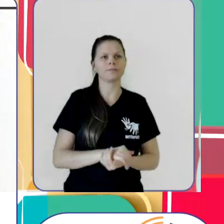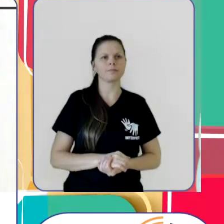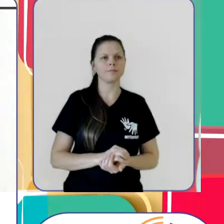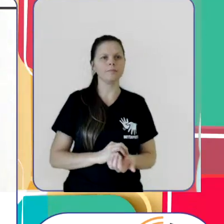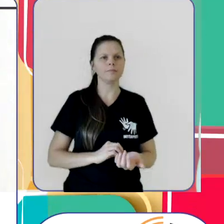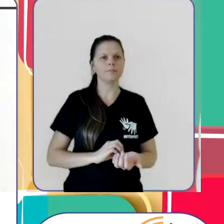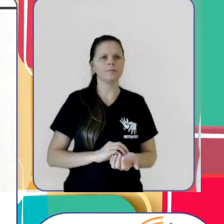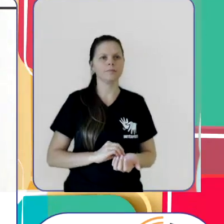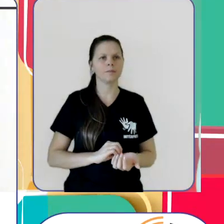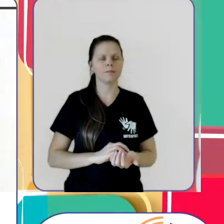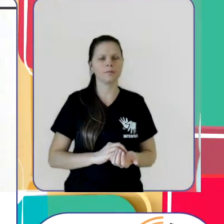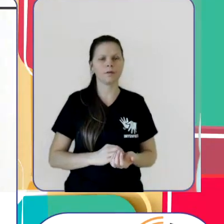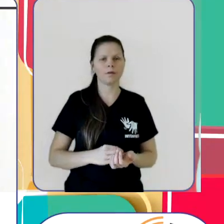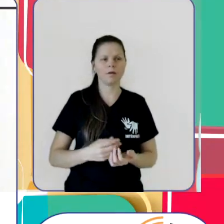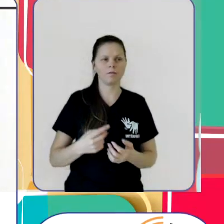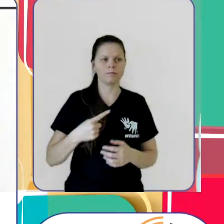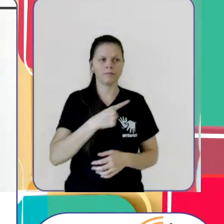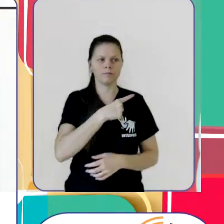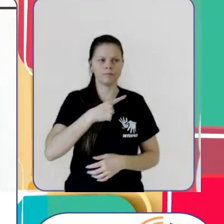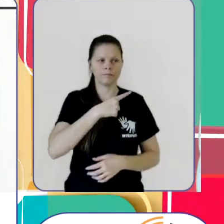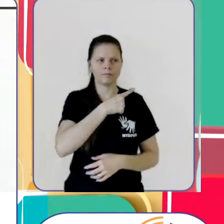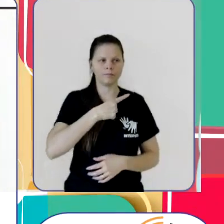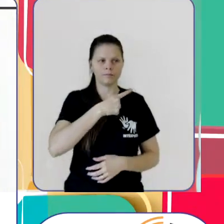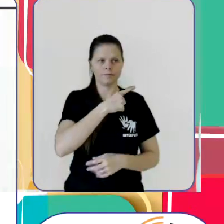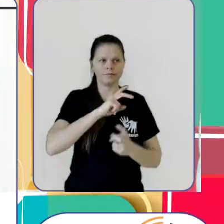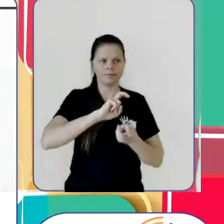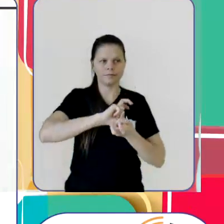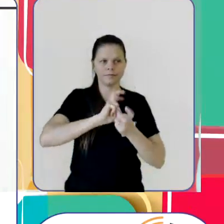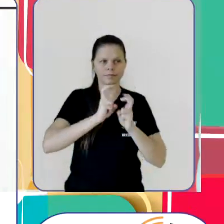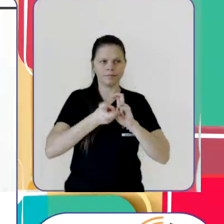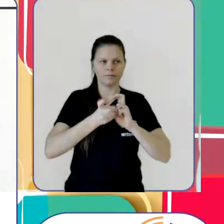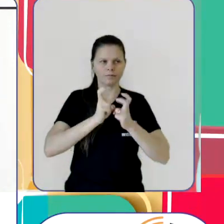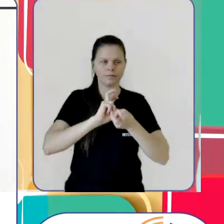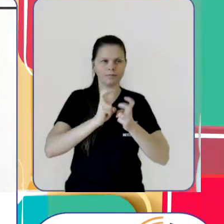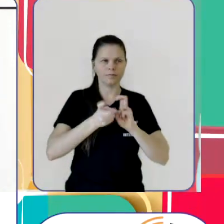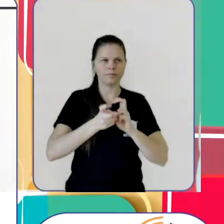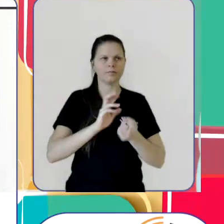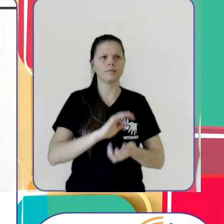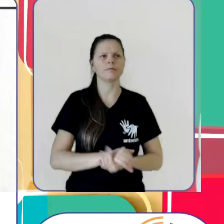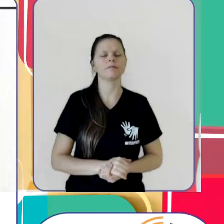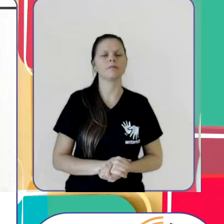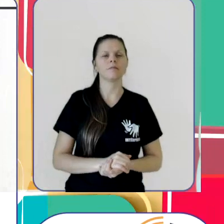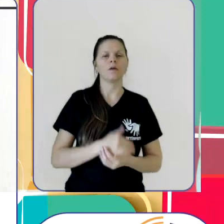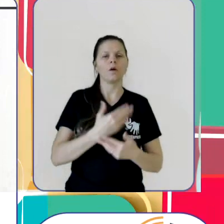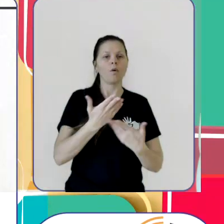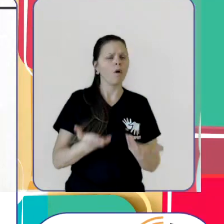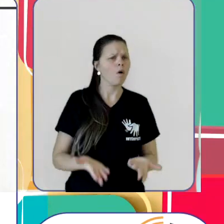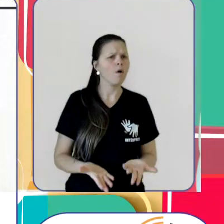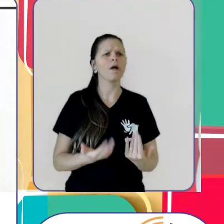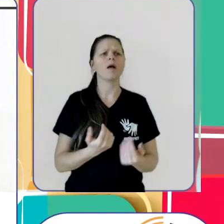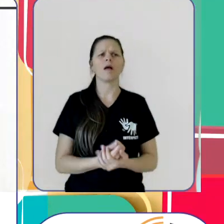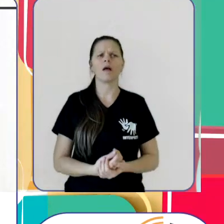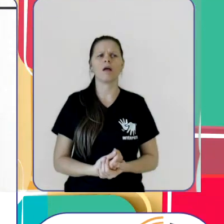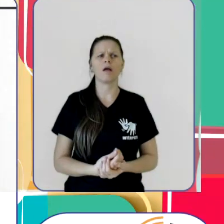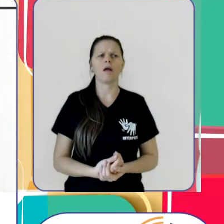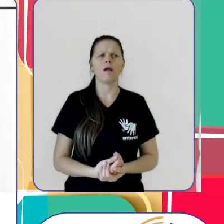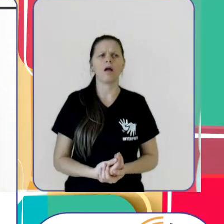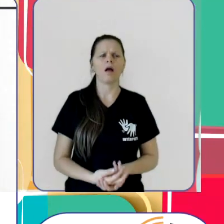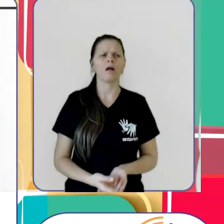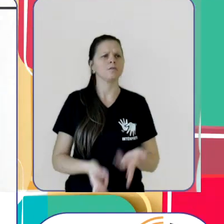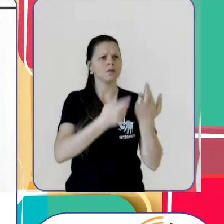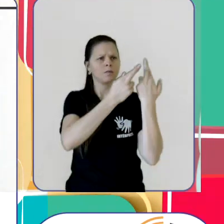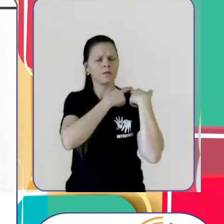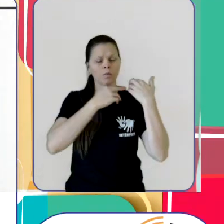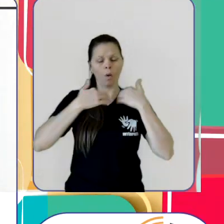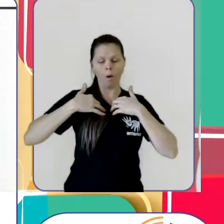Aí o esqueleto aí fazendo capoeira. A função do esqueleto, qual é essa função? Ele tem a